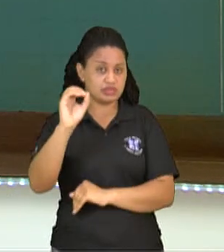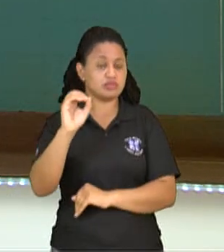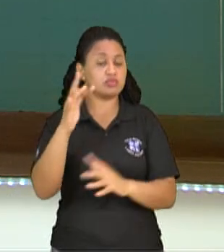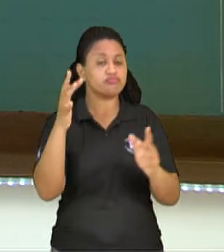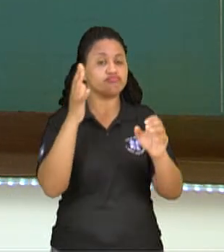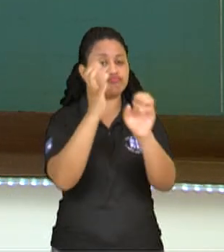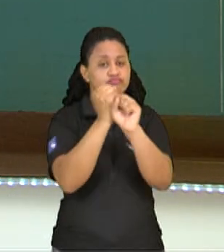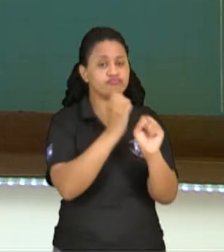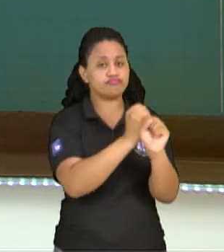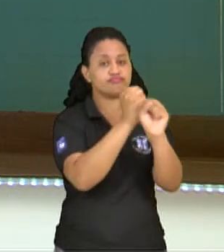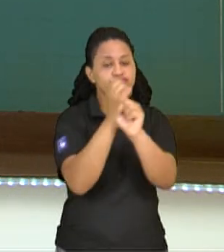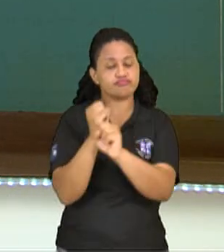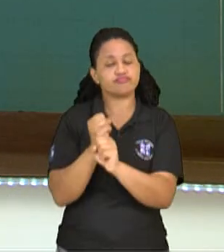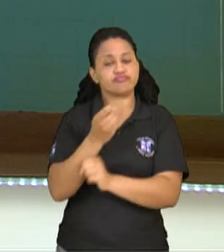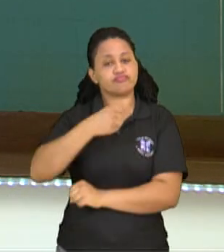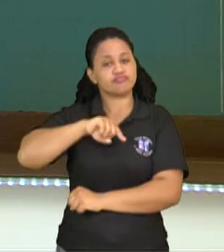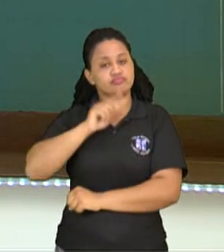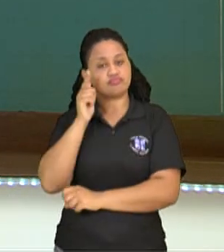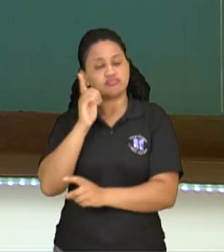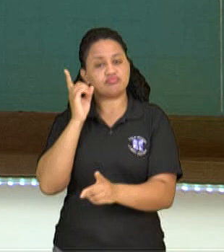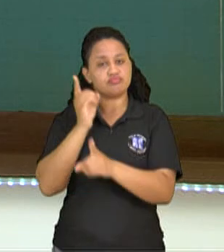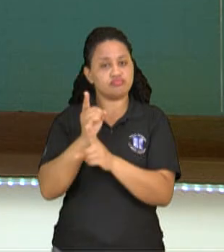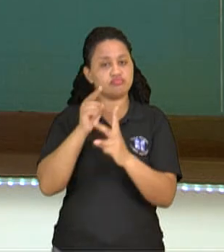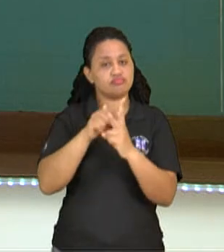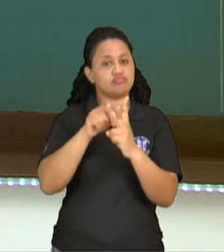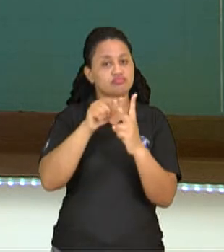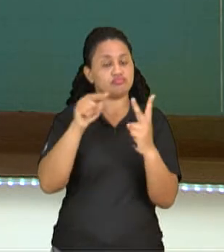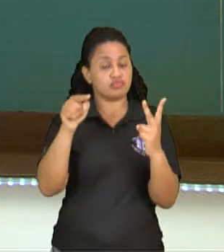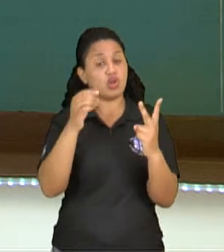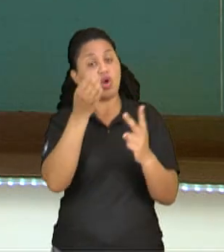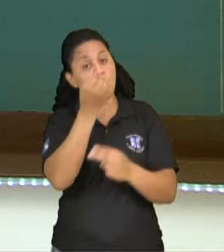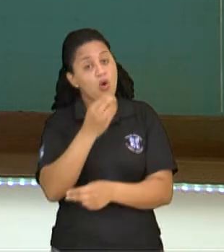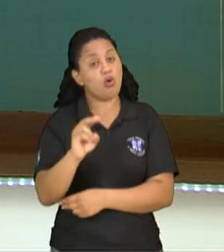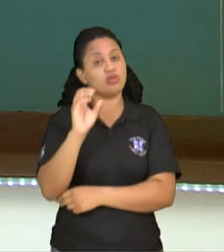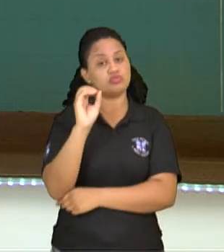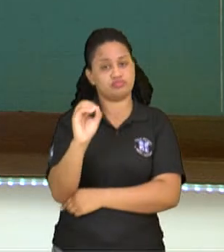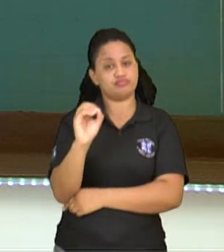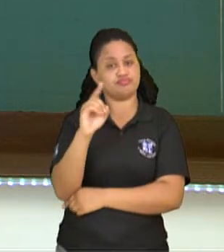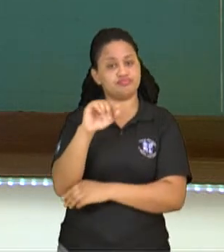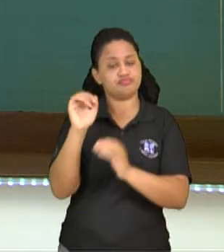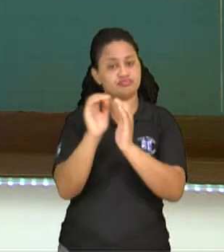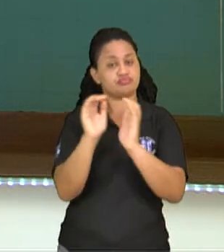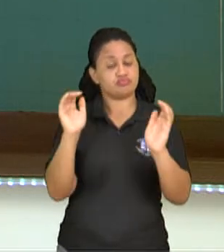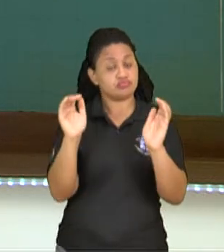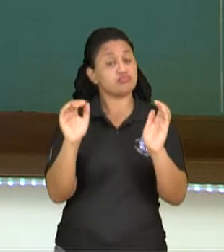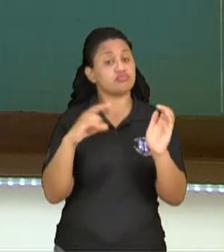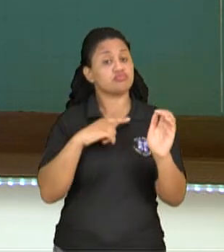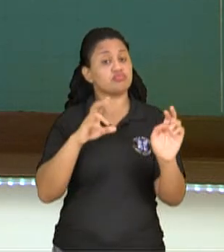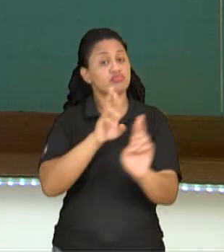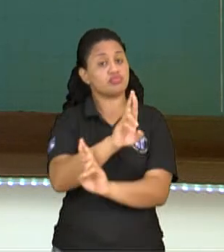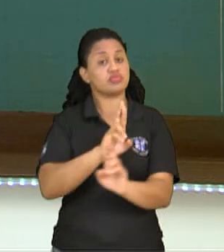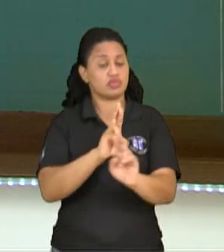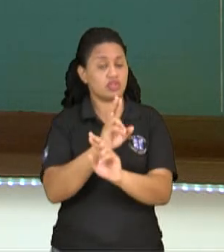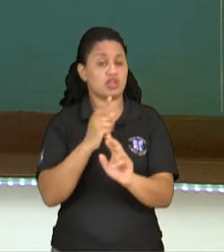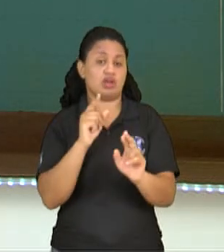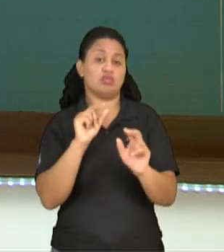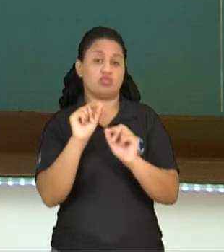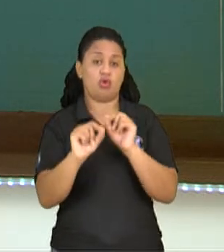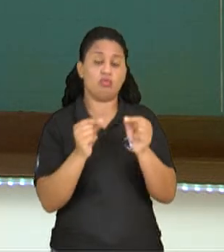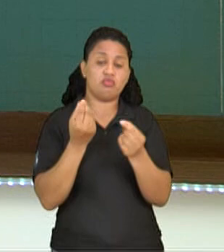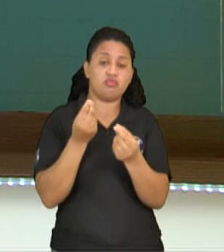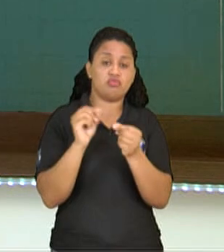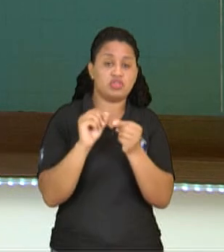segundo grau para a gente encontrar essa raiz, tá bom? Ou o zero da função, que a gente relaciona isso trabalhando com funções, tá